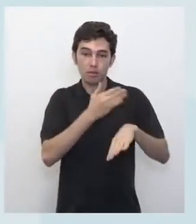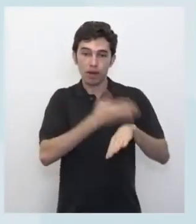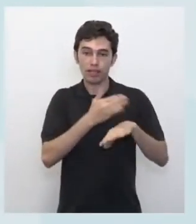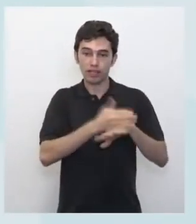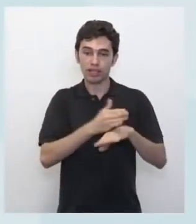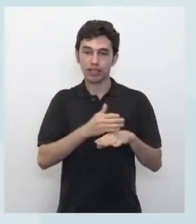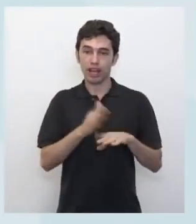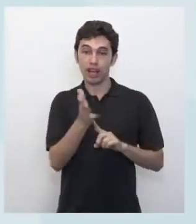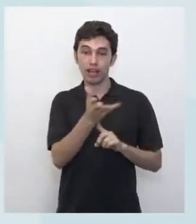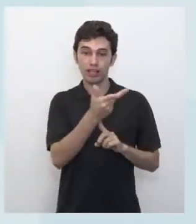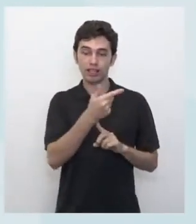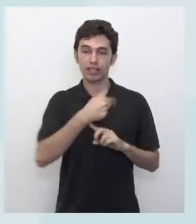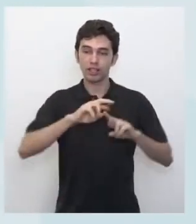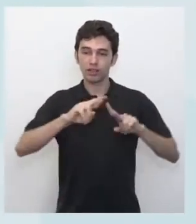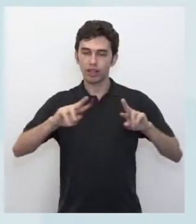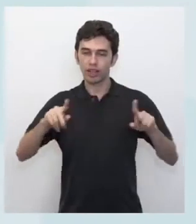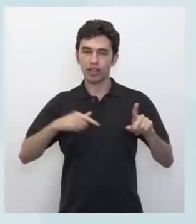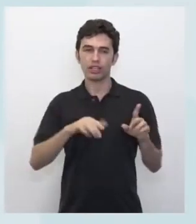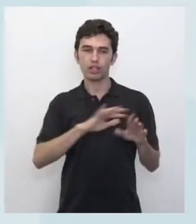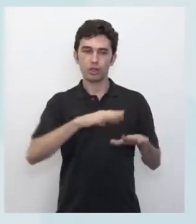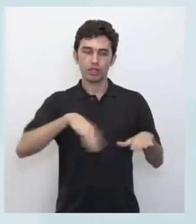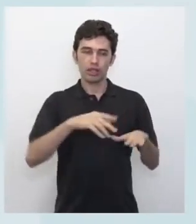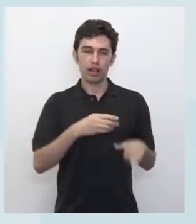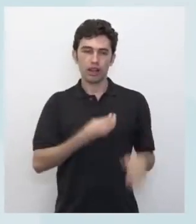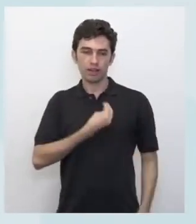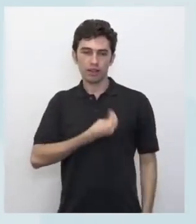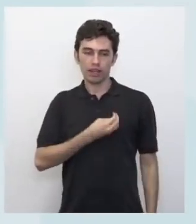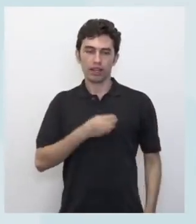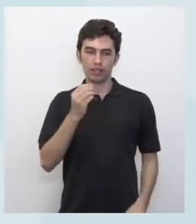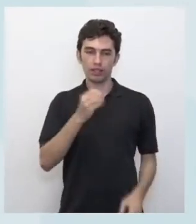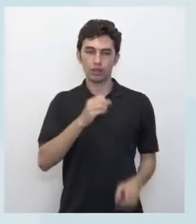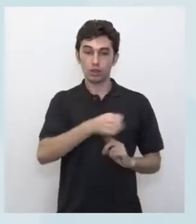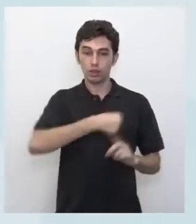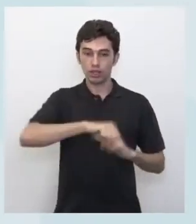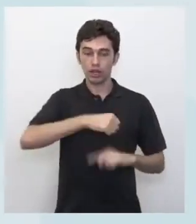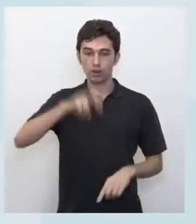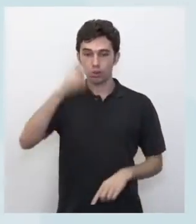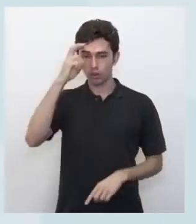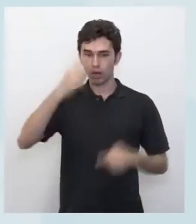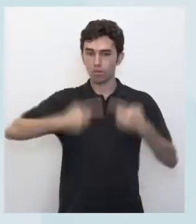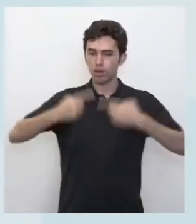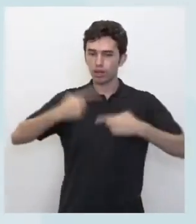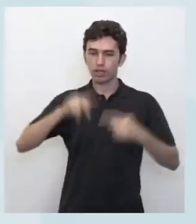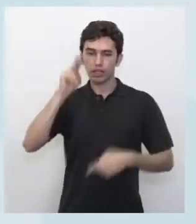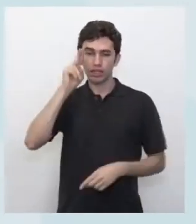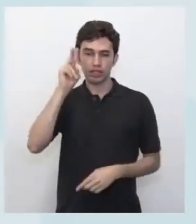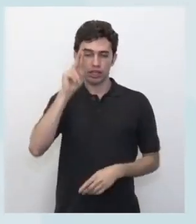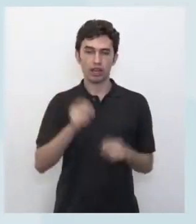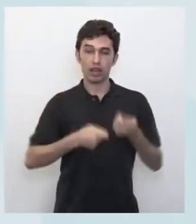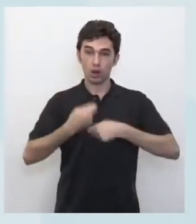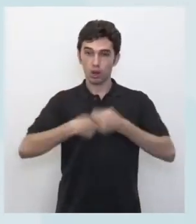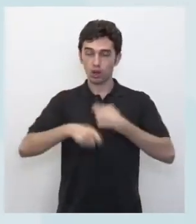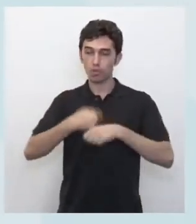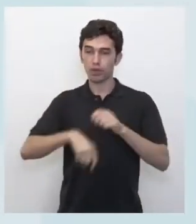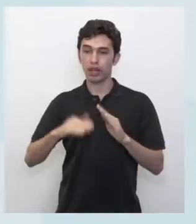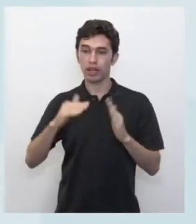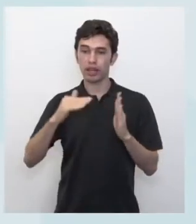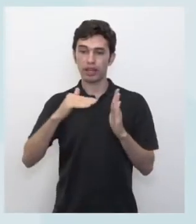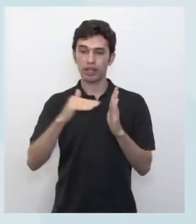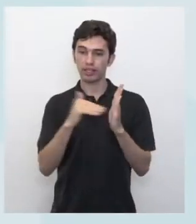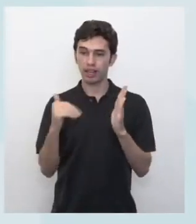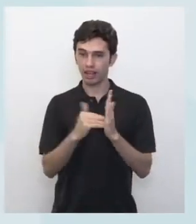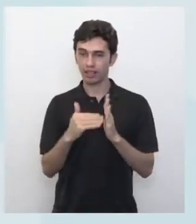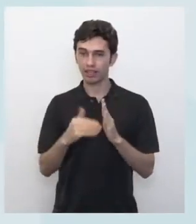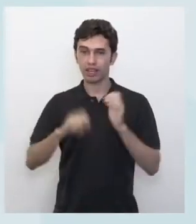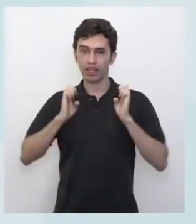vida social, cultural, política, histórica, econômica, estética e ética. Essa é a habilidade 31 de arte